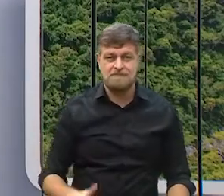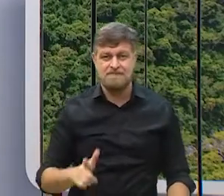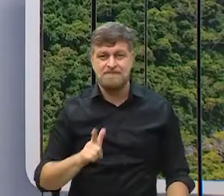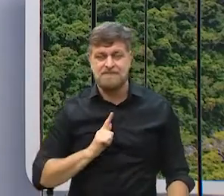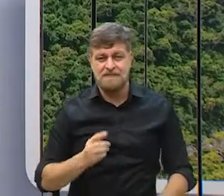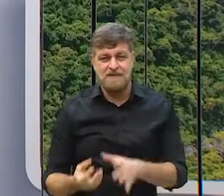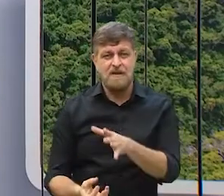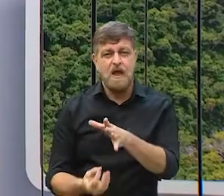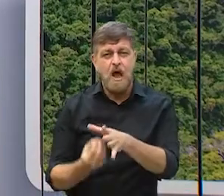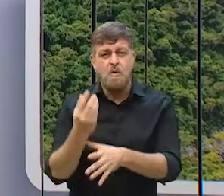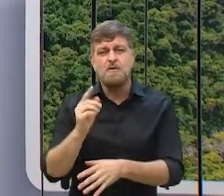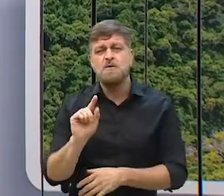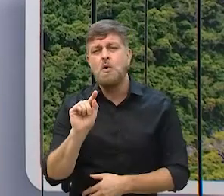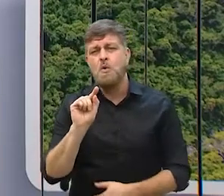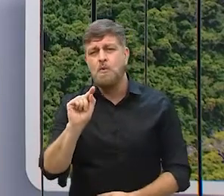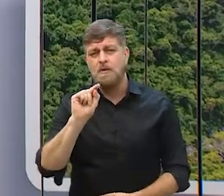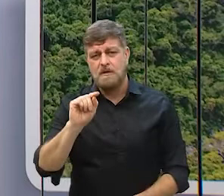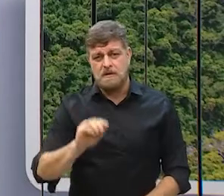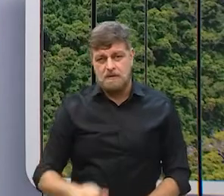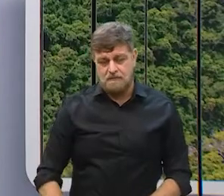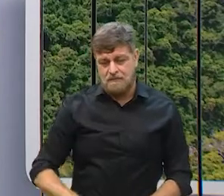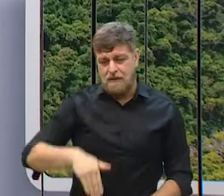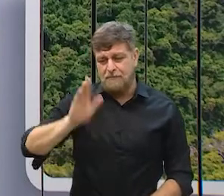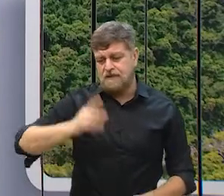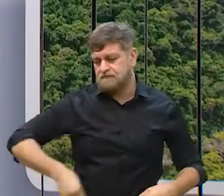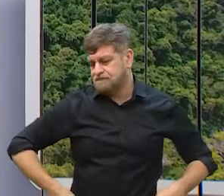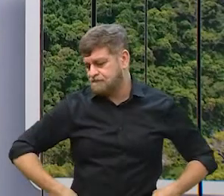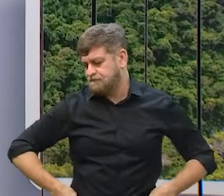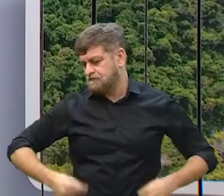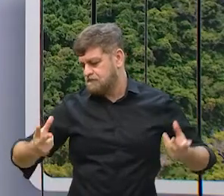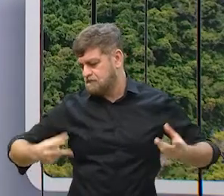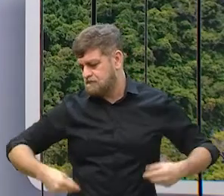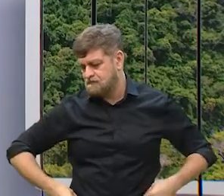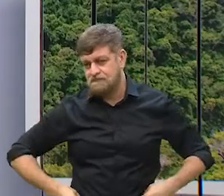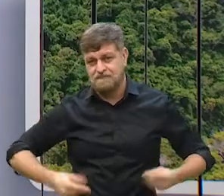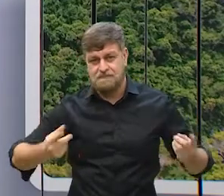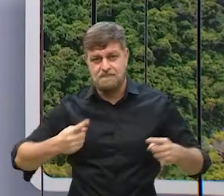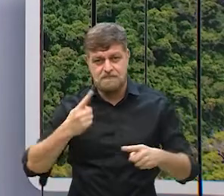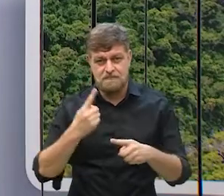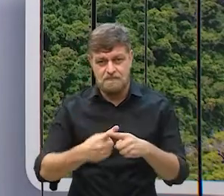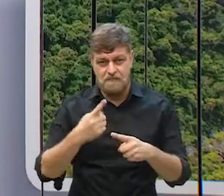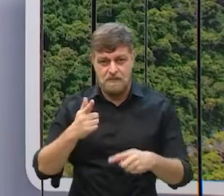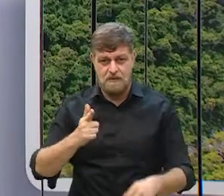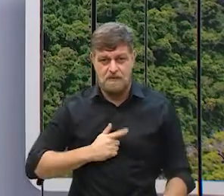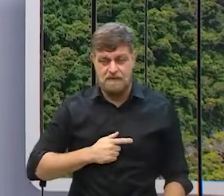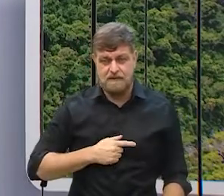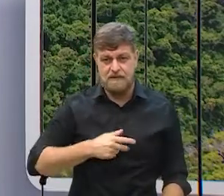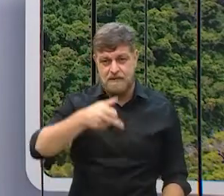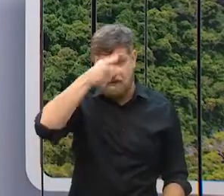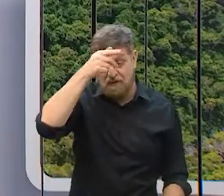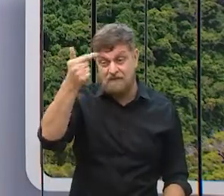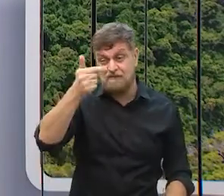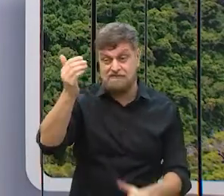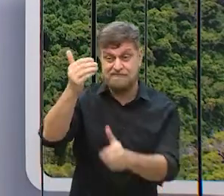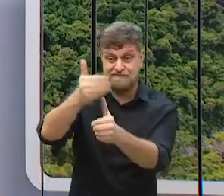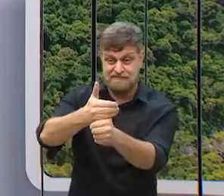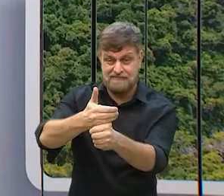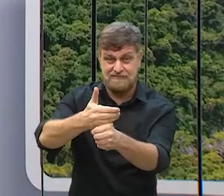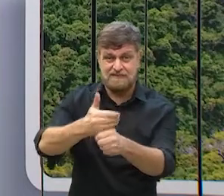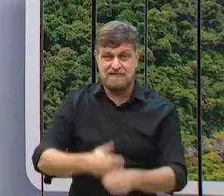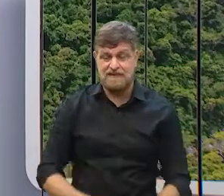gerou mais gasto por erário, porque você tem um subprefeito, você tem um